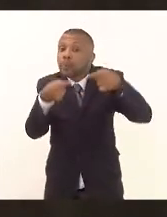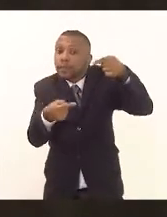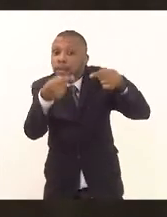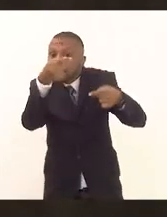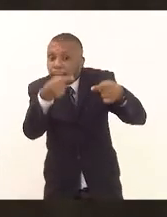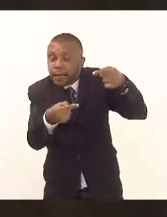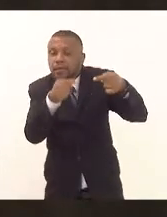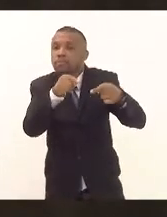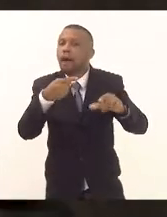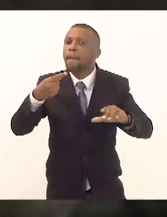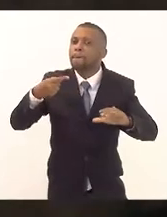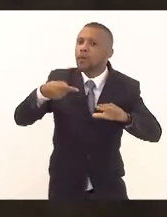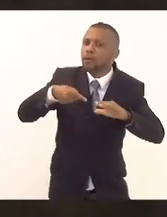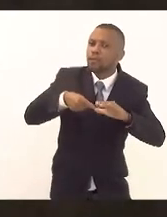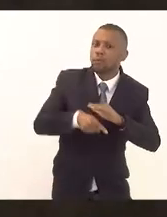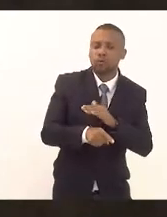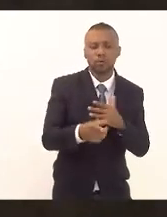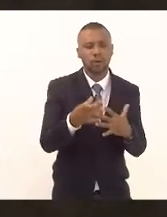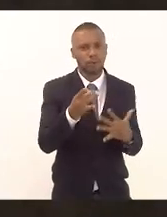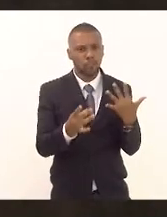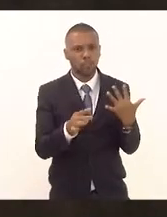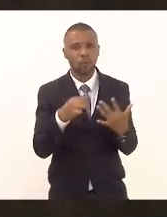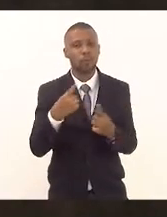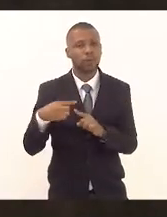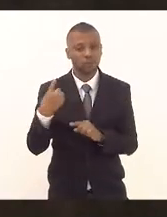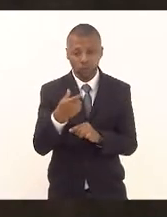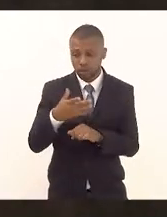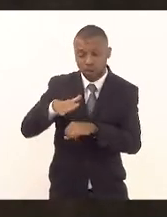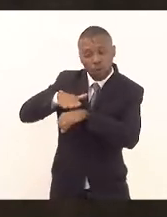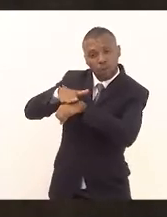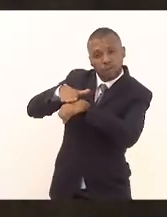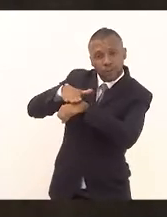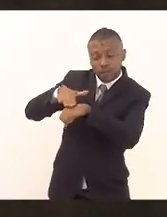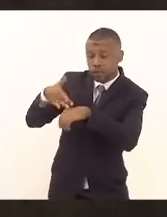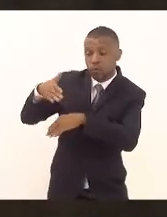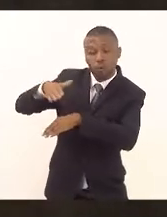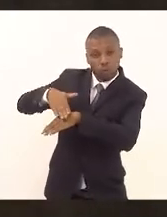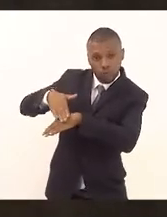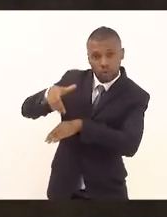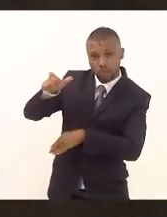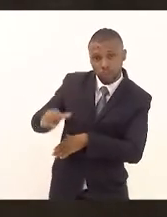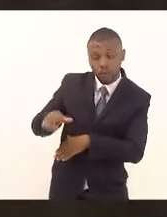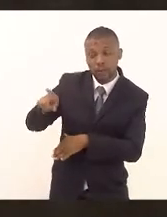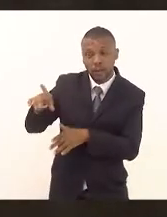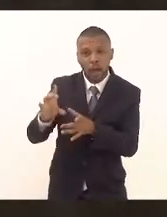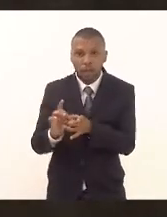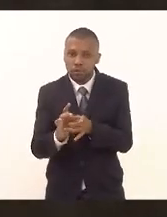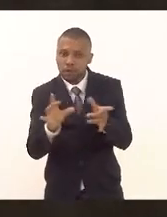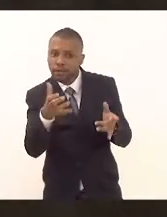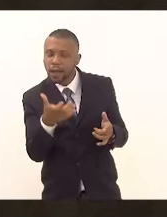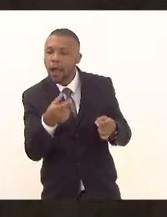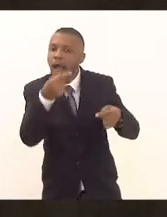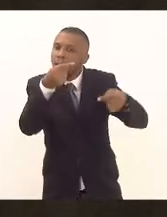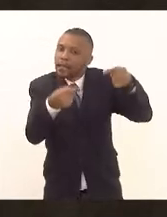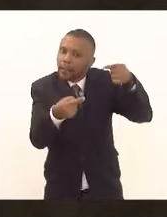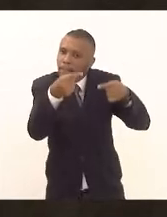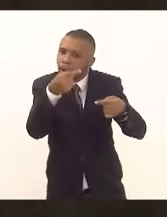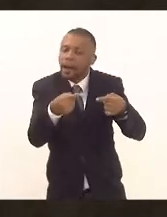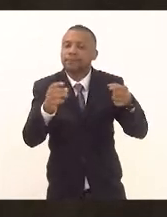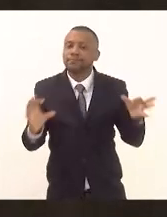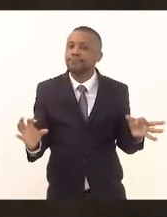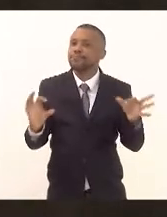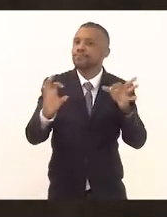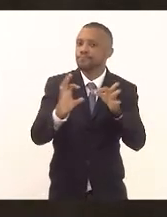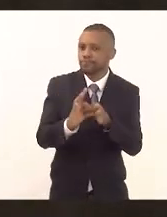profundo. O que a gente conversou com o autor, ele nos procurou, e é disposição do autor travar esse debate conforme encaminhado